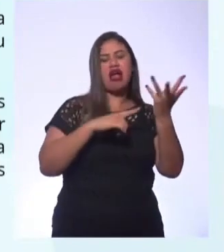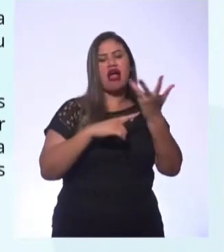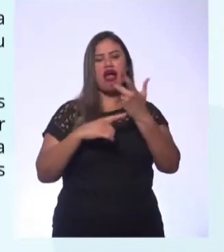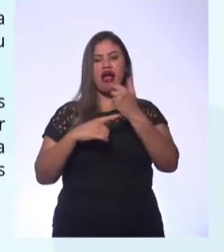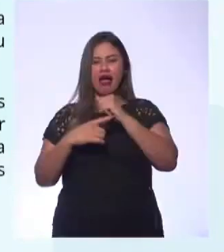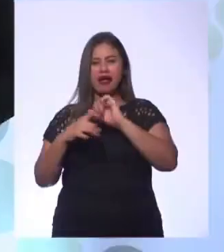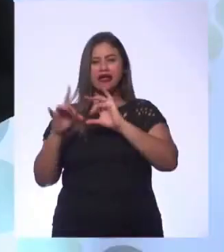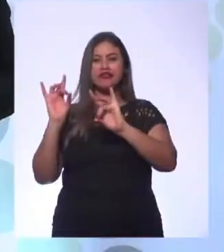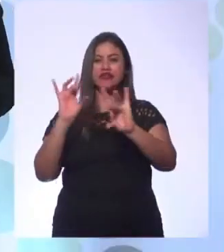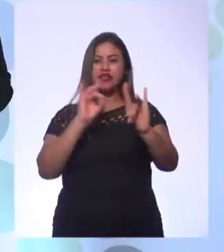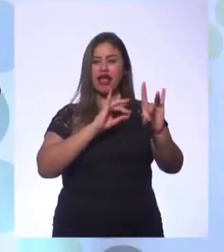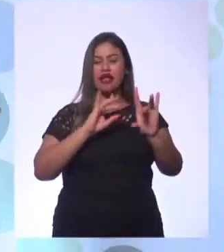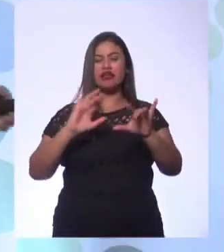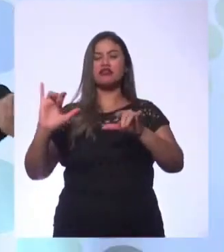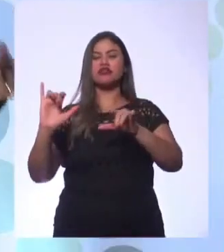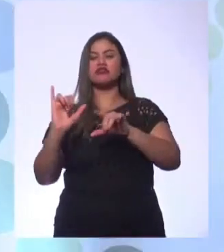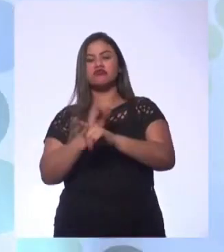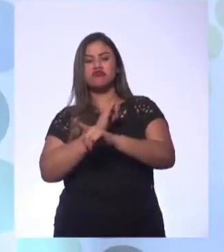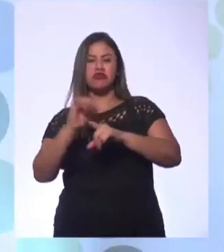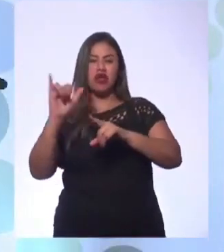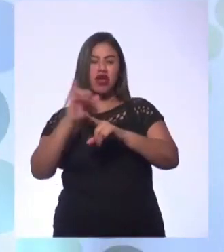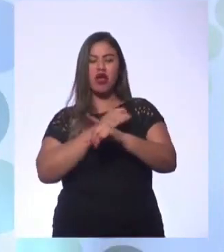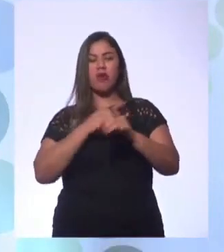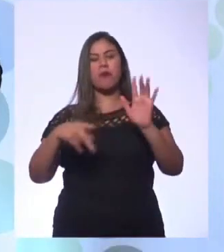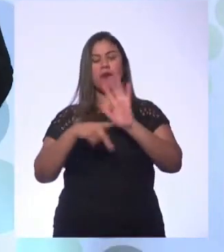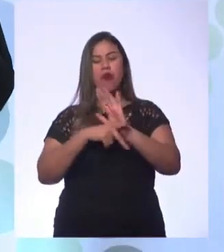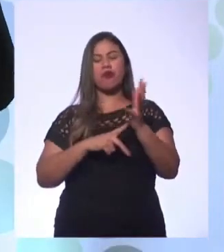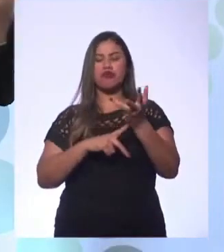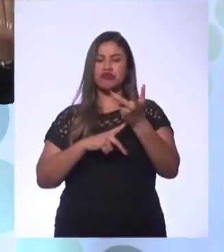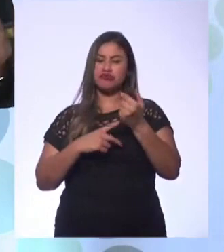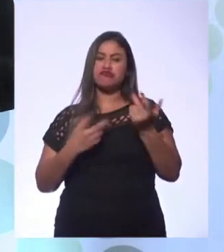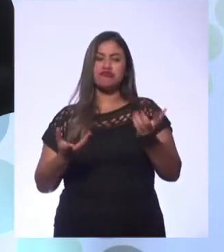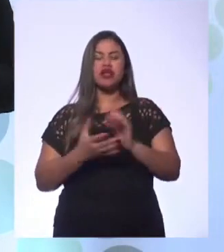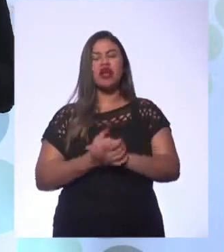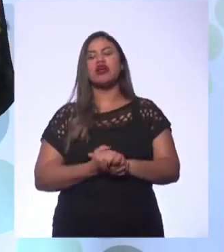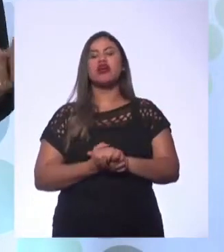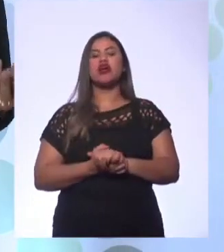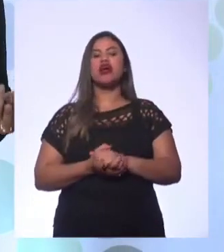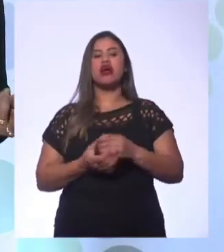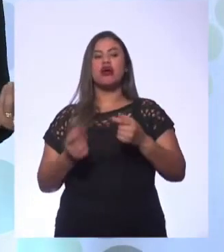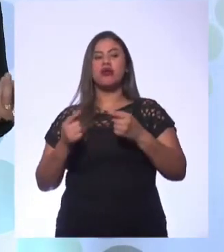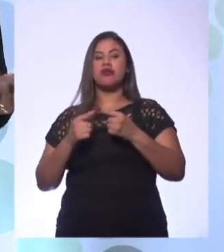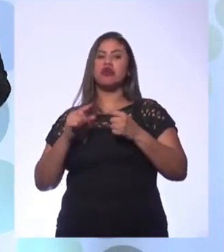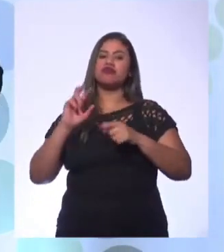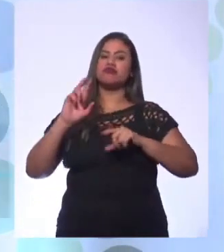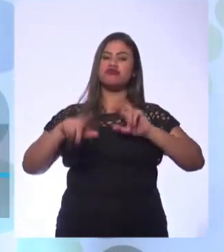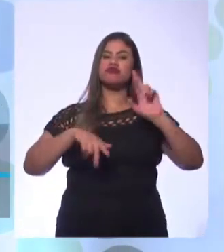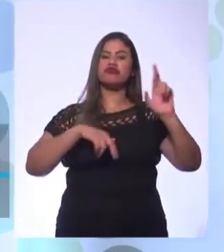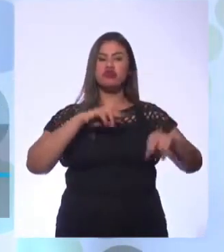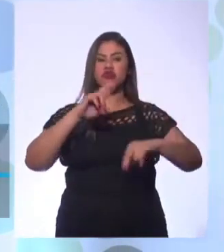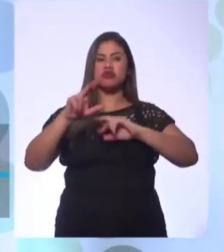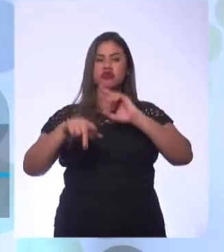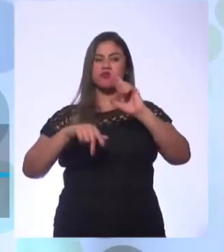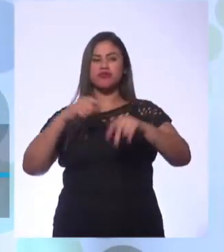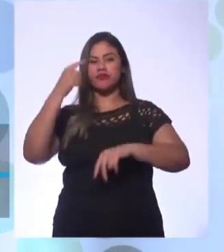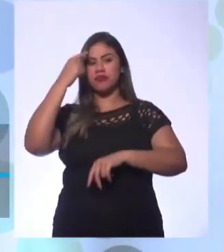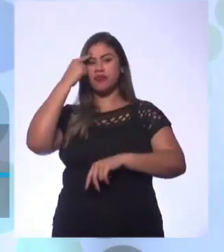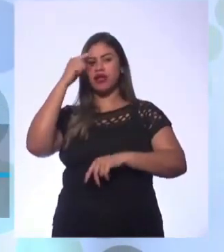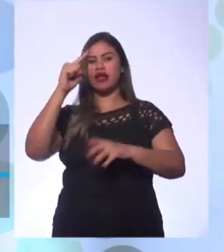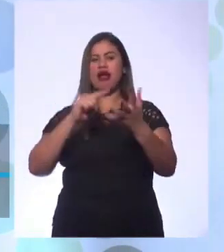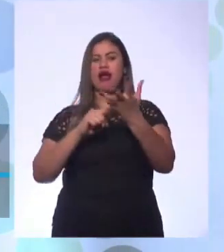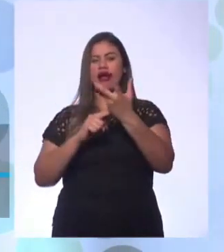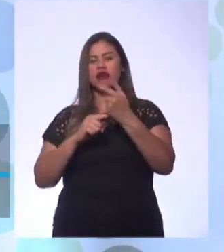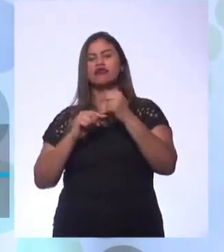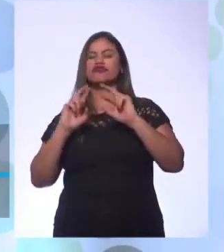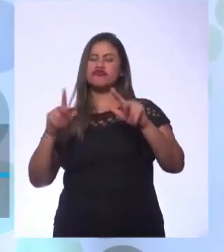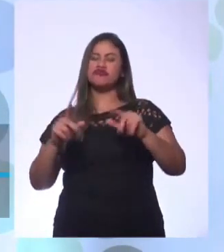compartilhar técnicas artísticas diferentes, esse diálogo, né? Entre várias instâncias diferentes, várias formas de se pensar arte diferentes,